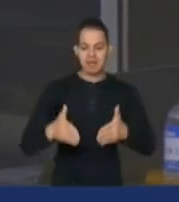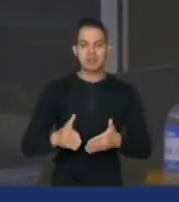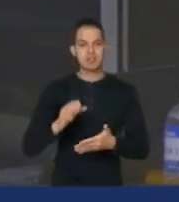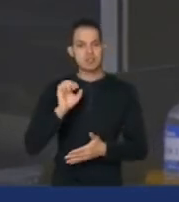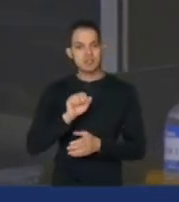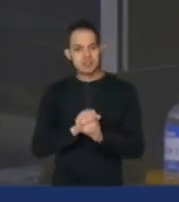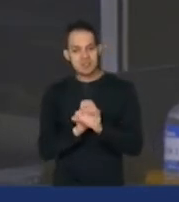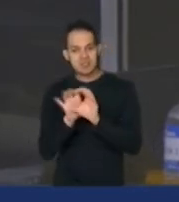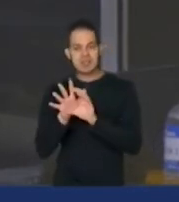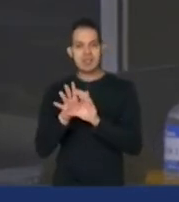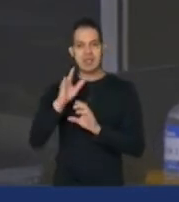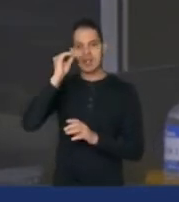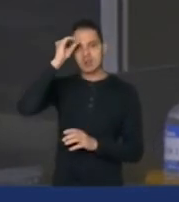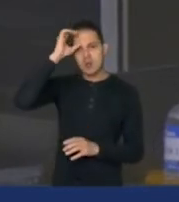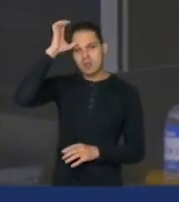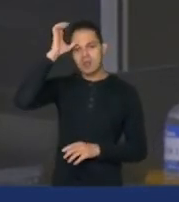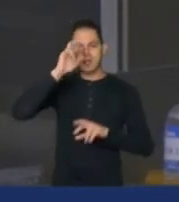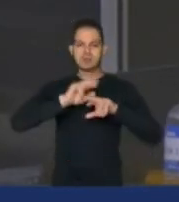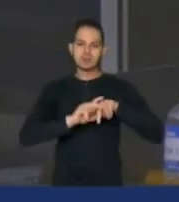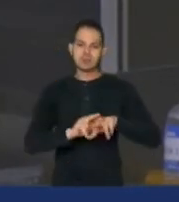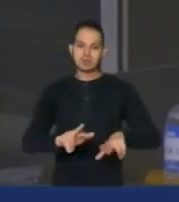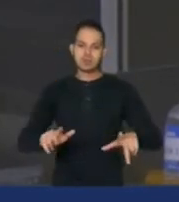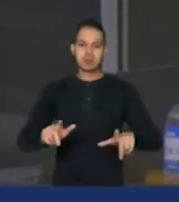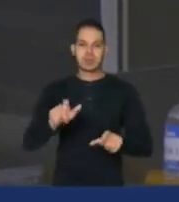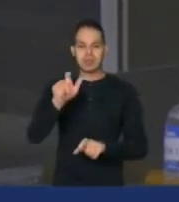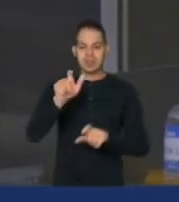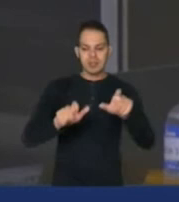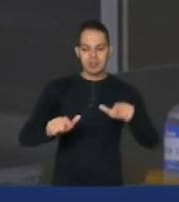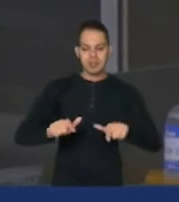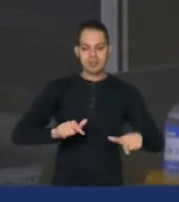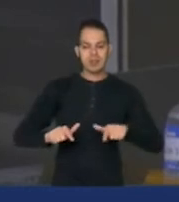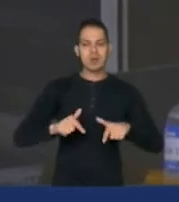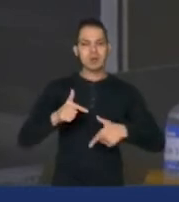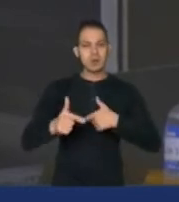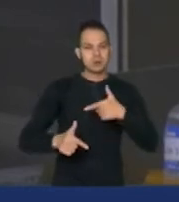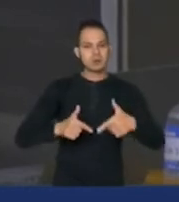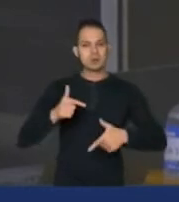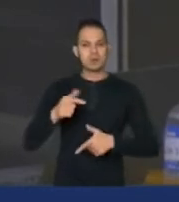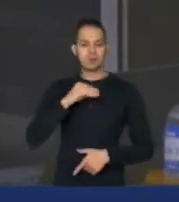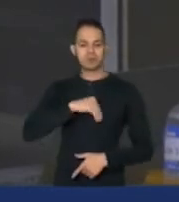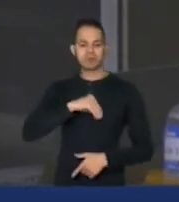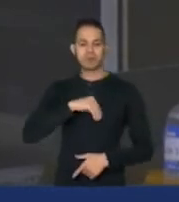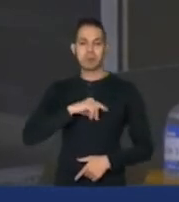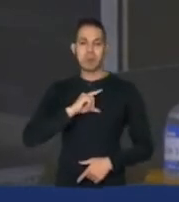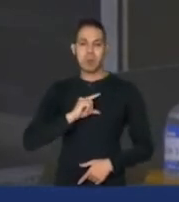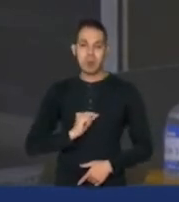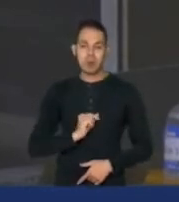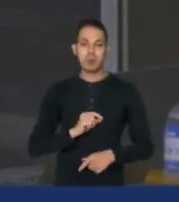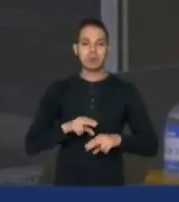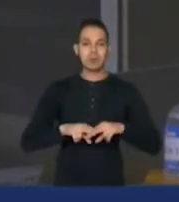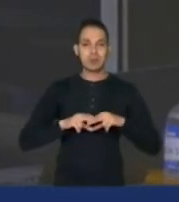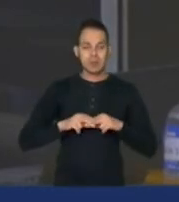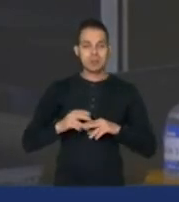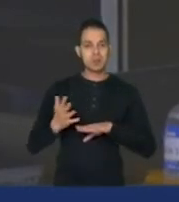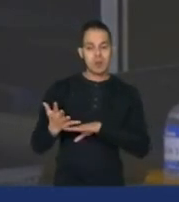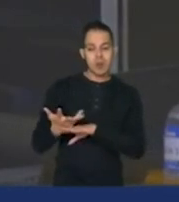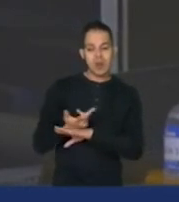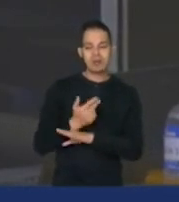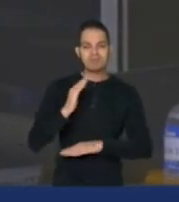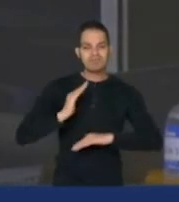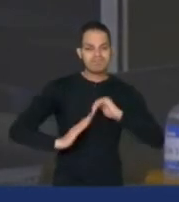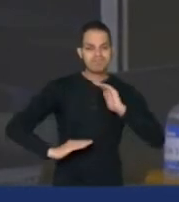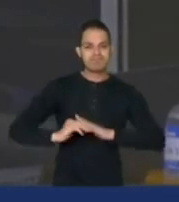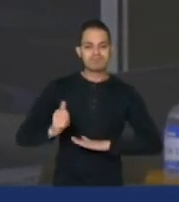investir em aumento de produtividade. O trabalhador brasileiro vai continuar trabalhando muito e recebendo pouco enquanto a gente não qualificar a mão de obra, enquanto a gente